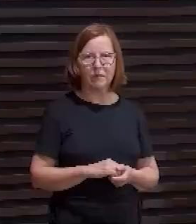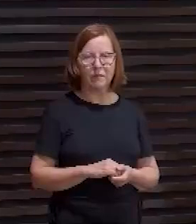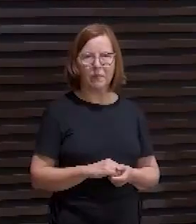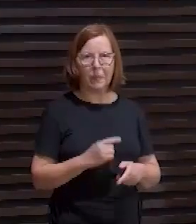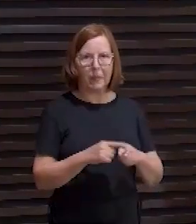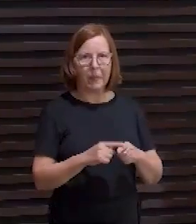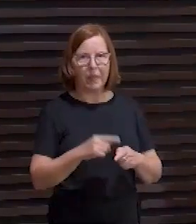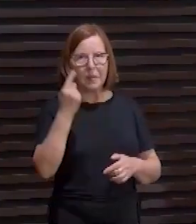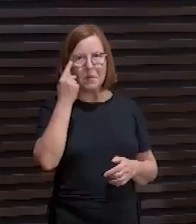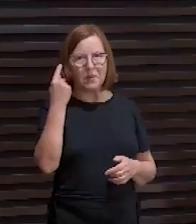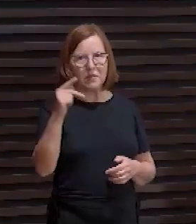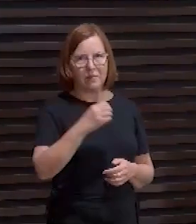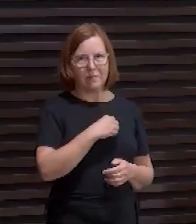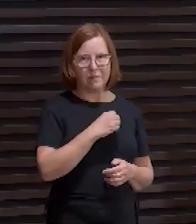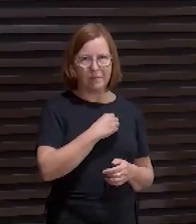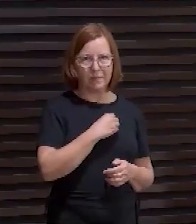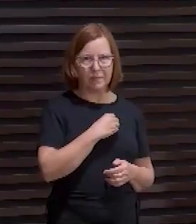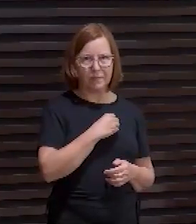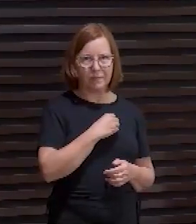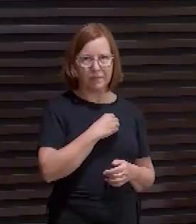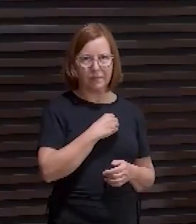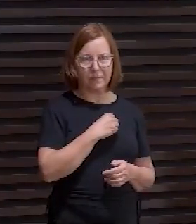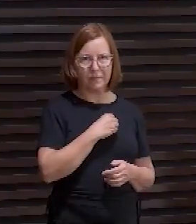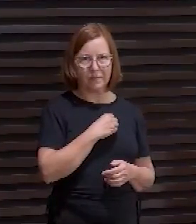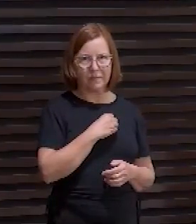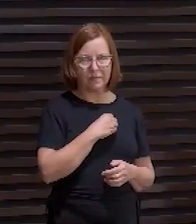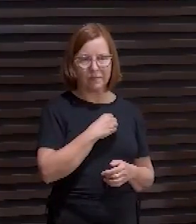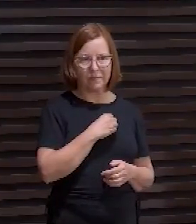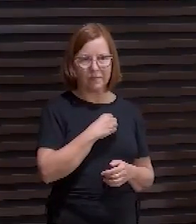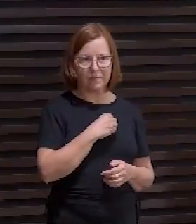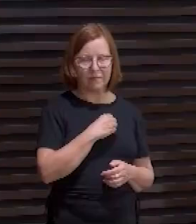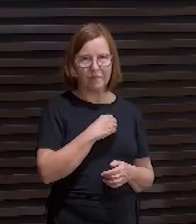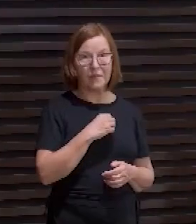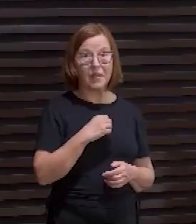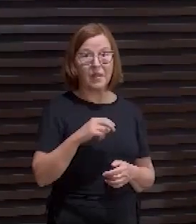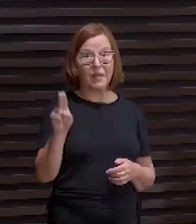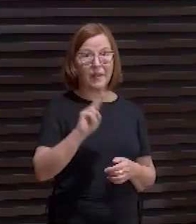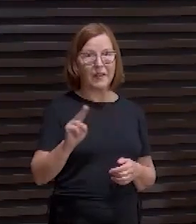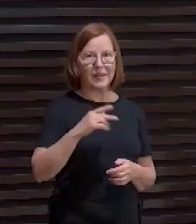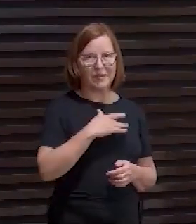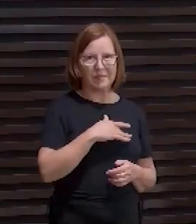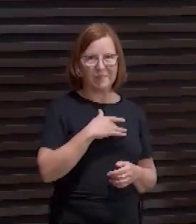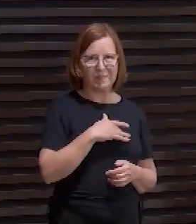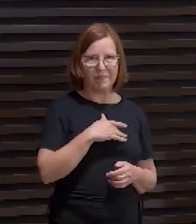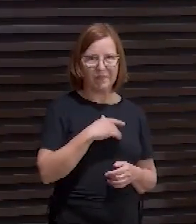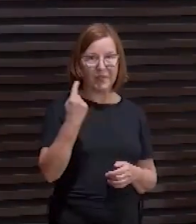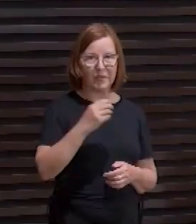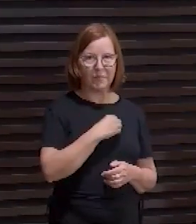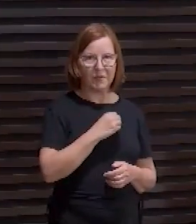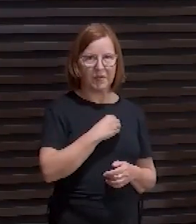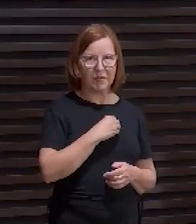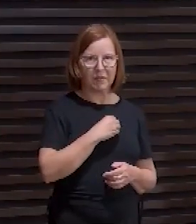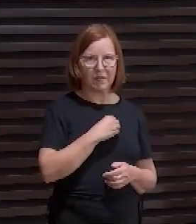Pois, para com as suas iniquidades, Guilherme, usarei de misericórdia. E dos seus